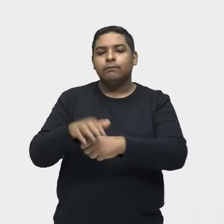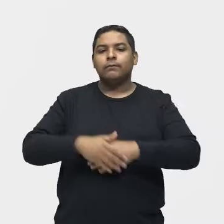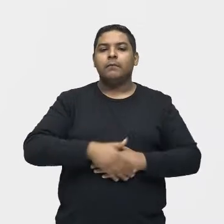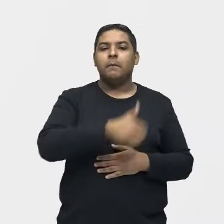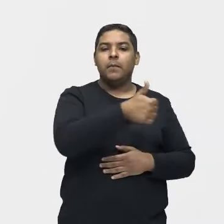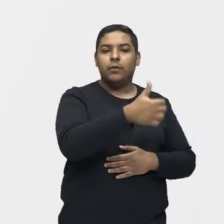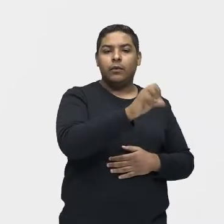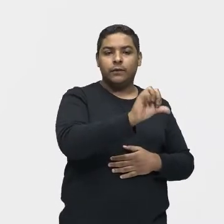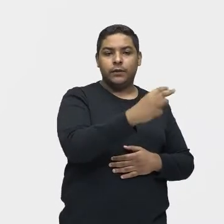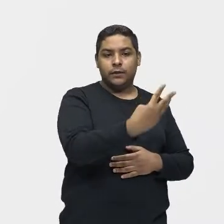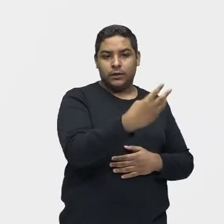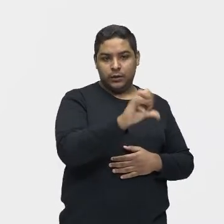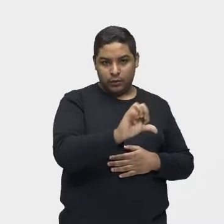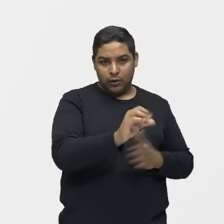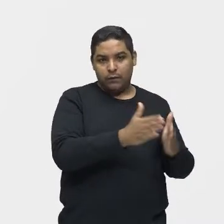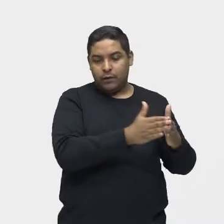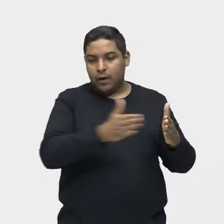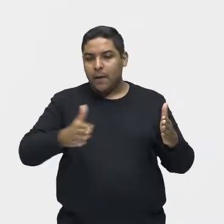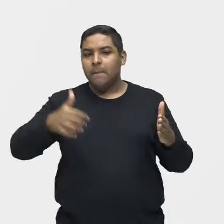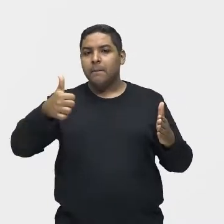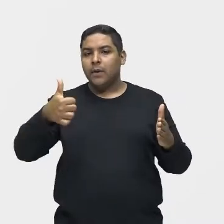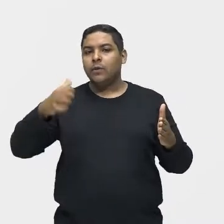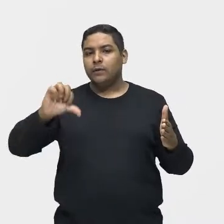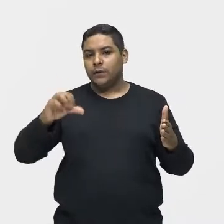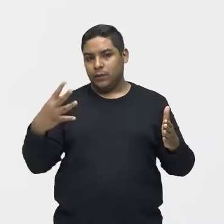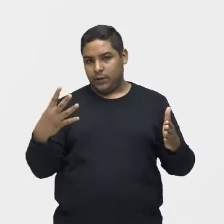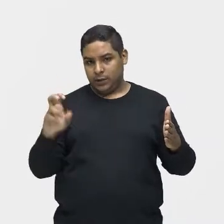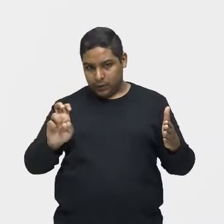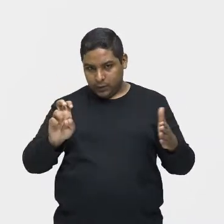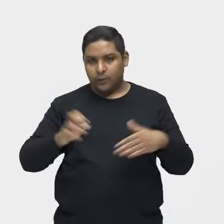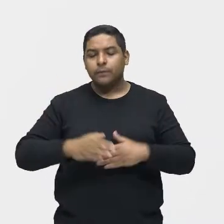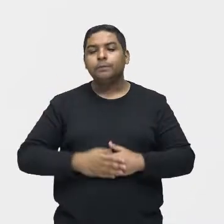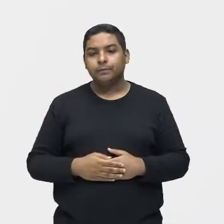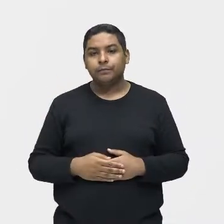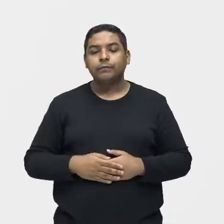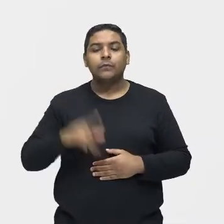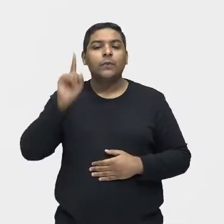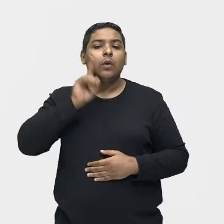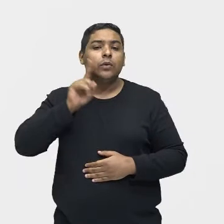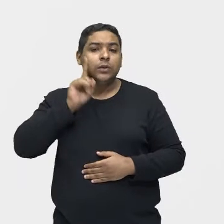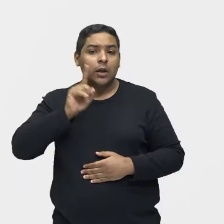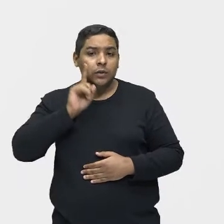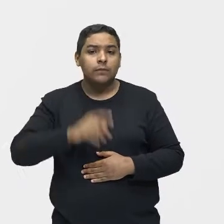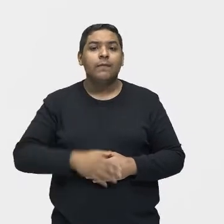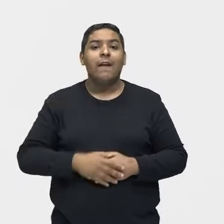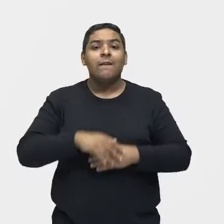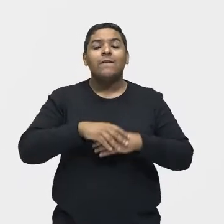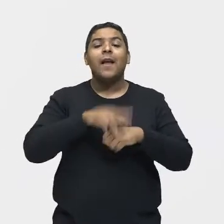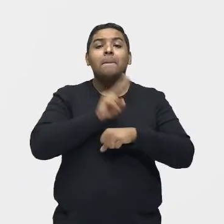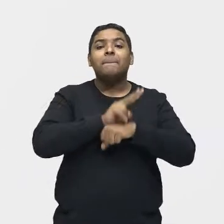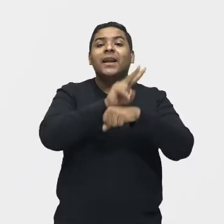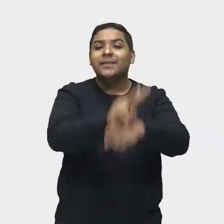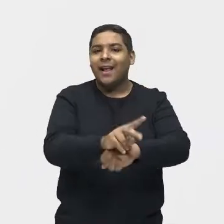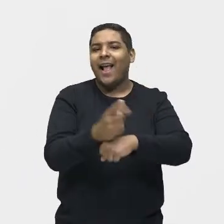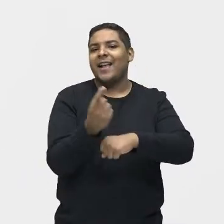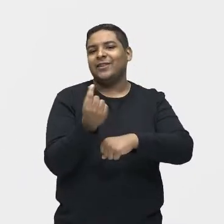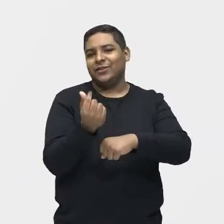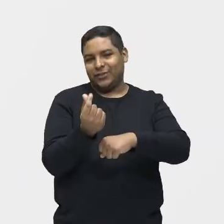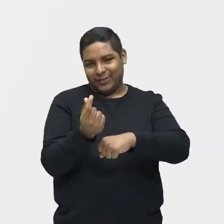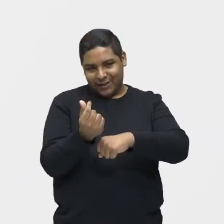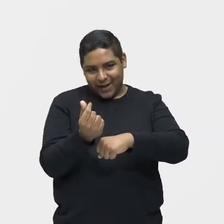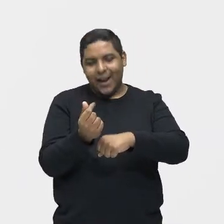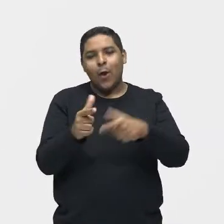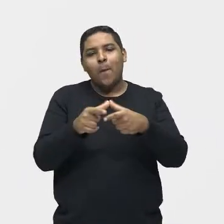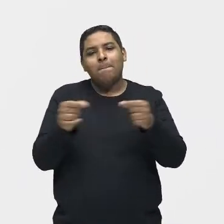de 1939 a 1945, os Estados Unidos ele vai financiar um país que